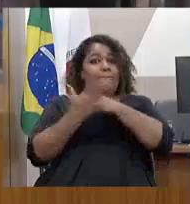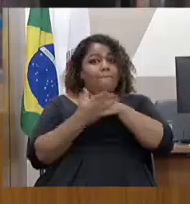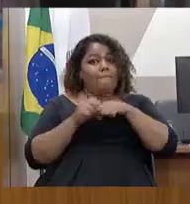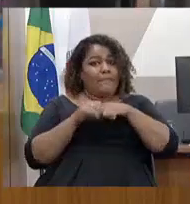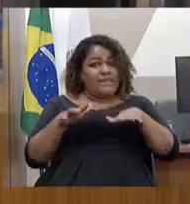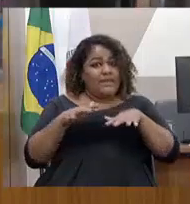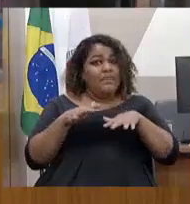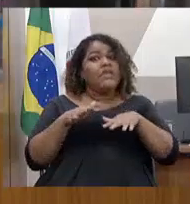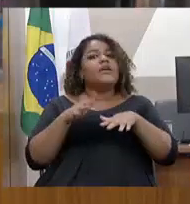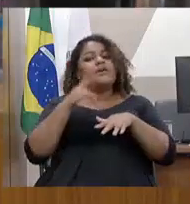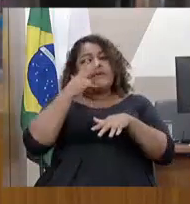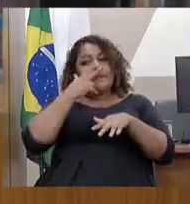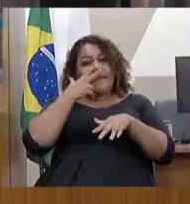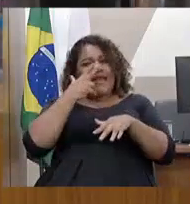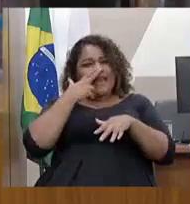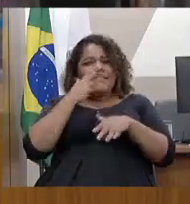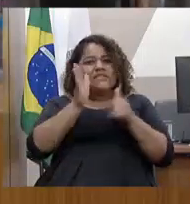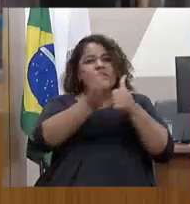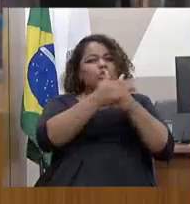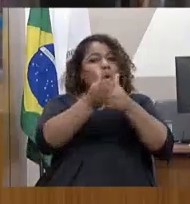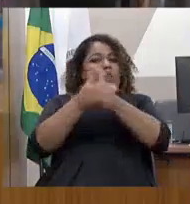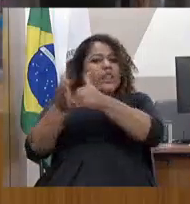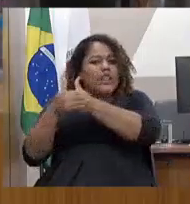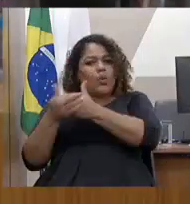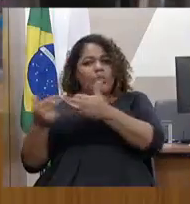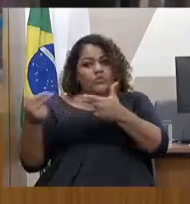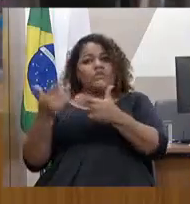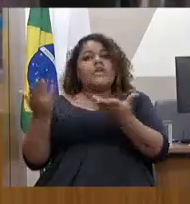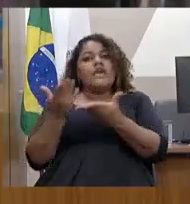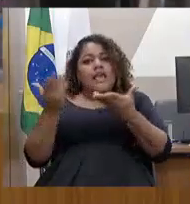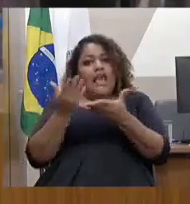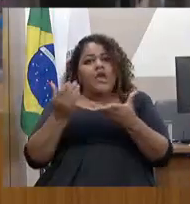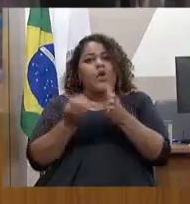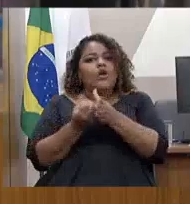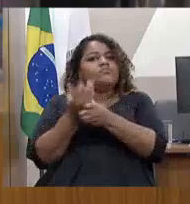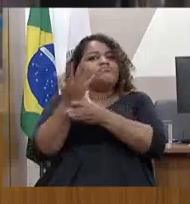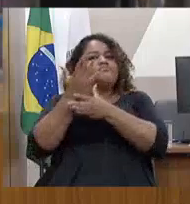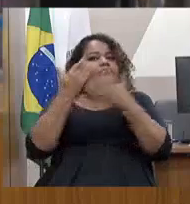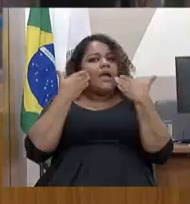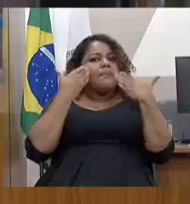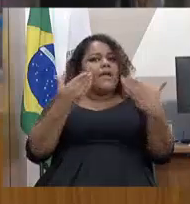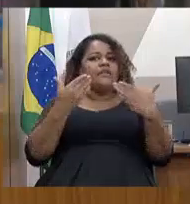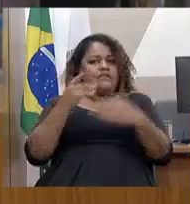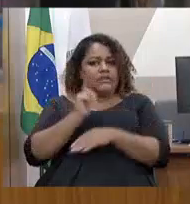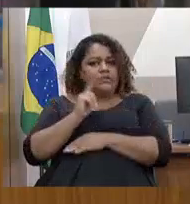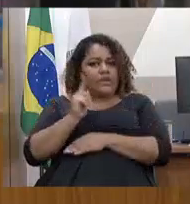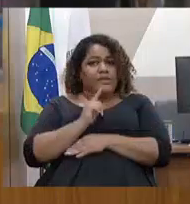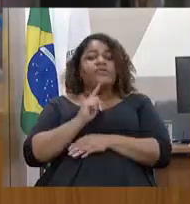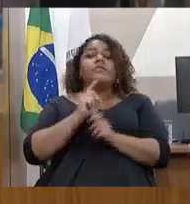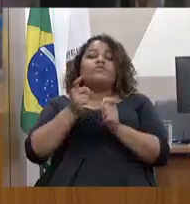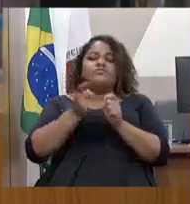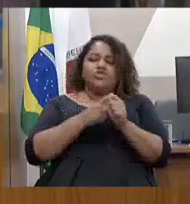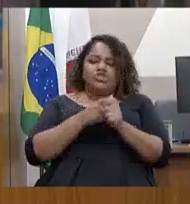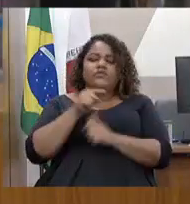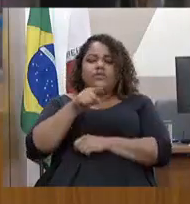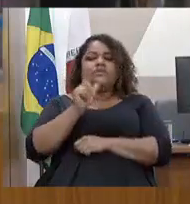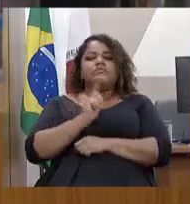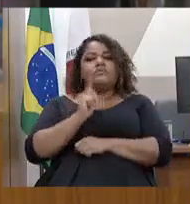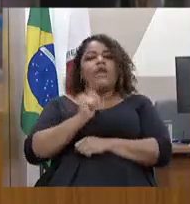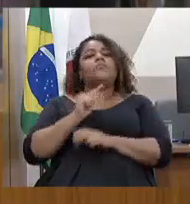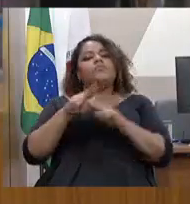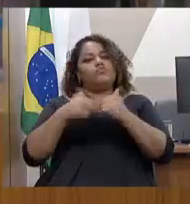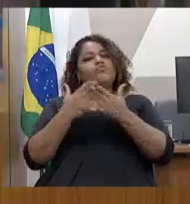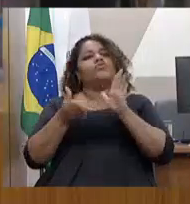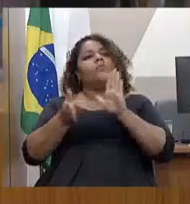dívida o movimento sindical tem como servidores públicos Independente de Que categoria é e essa dívida do fórum tem por isso é que eu trouxe a proposta